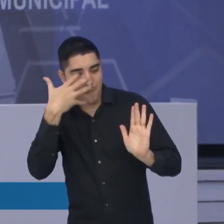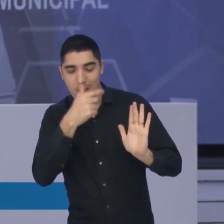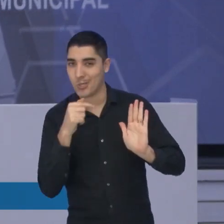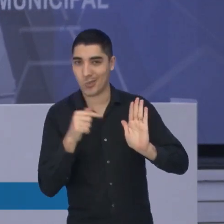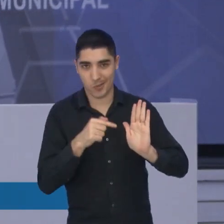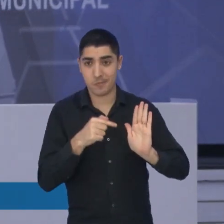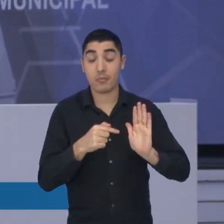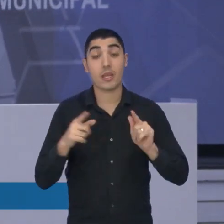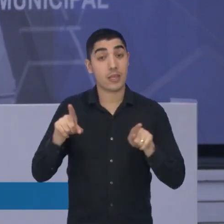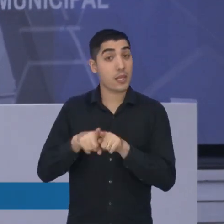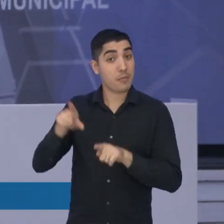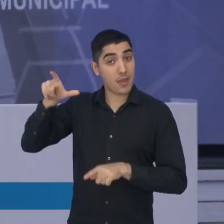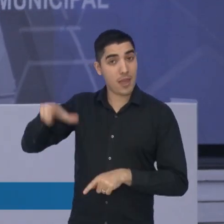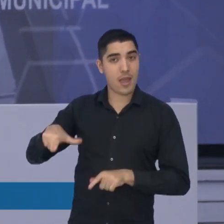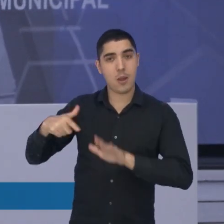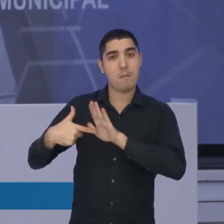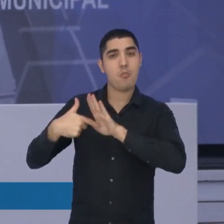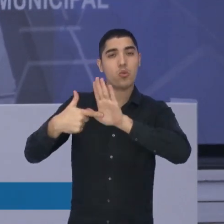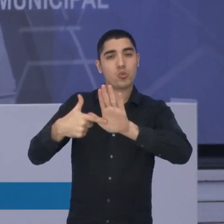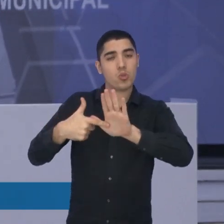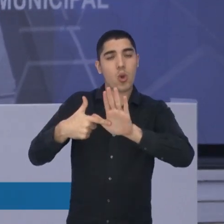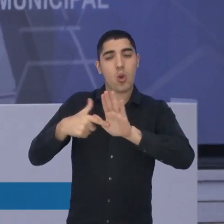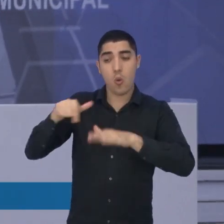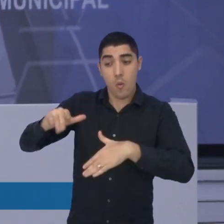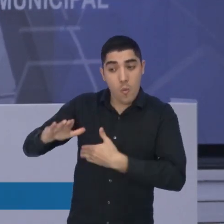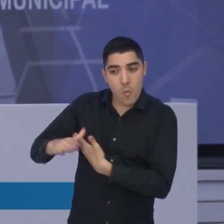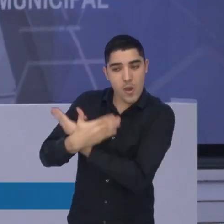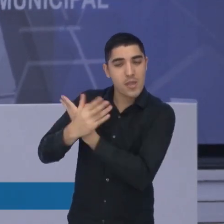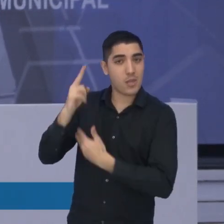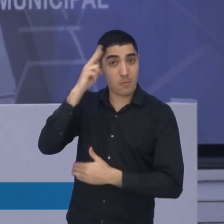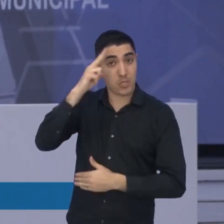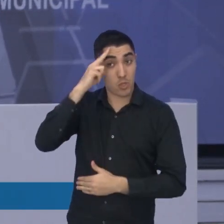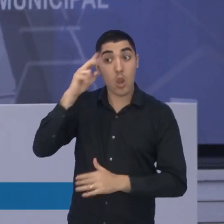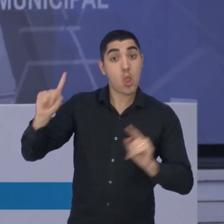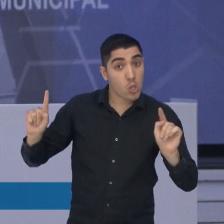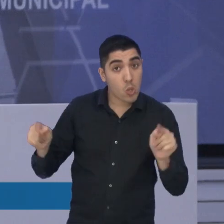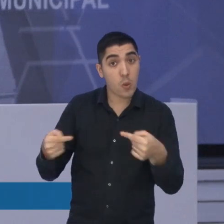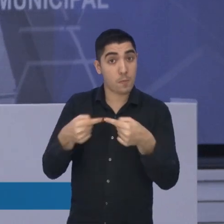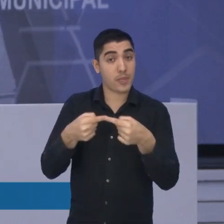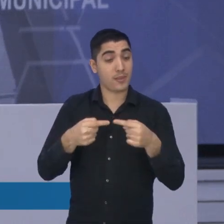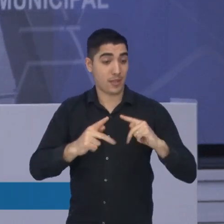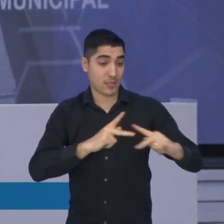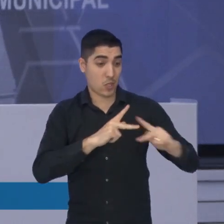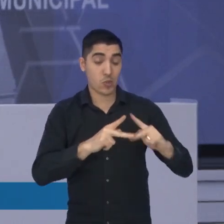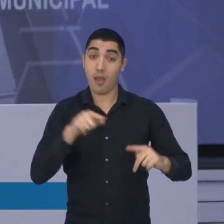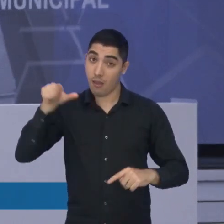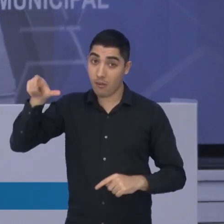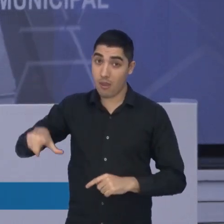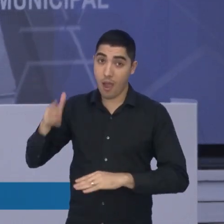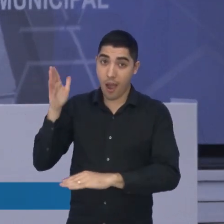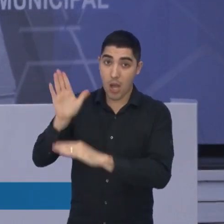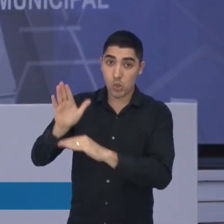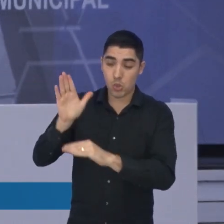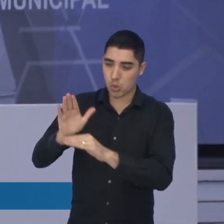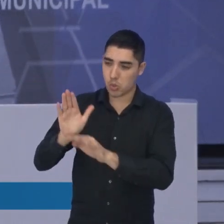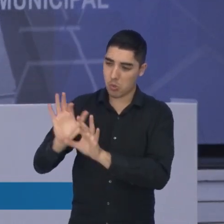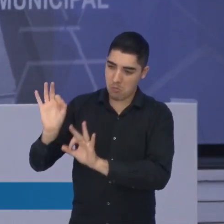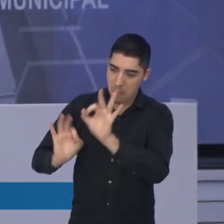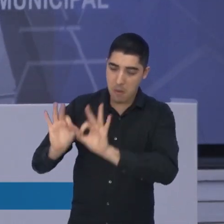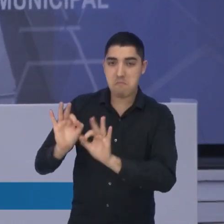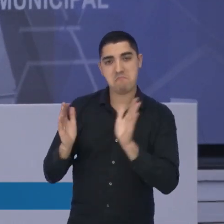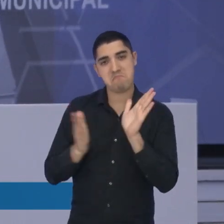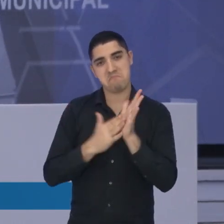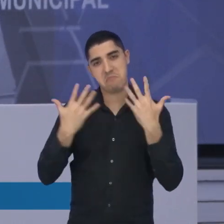contou uma parte da história do ITA, que é uma história de São José dos Campos que ele ajudou a construir. Parabéns, professor